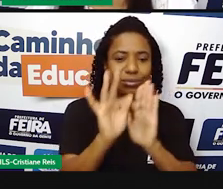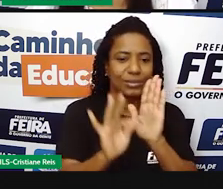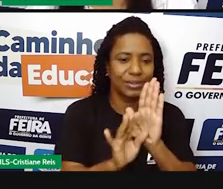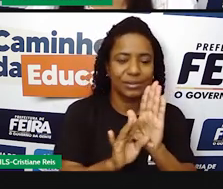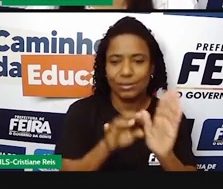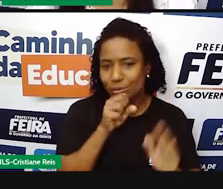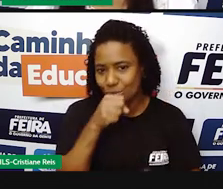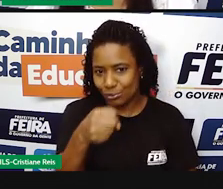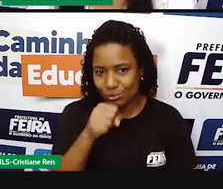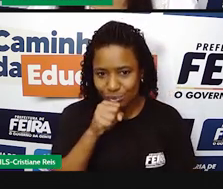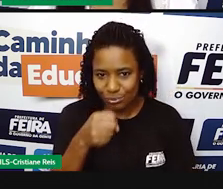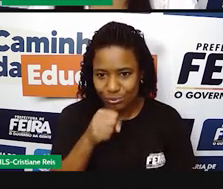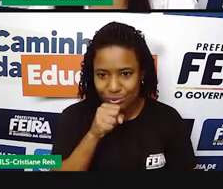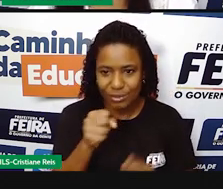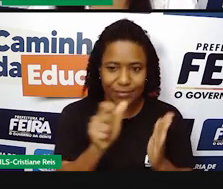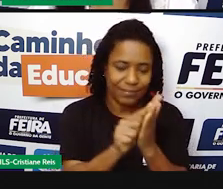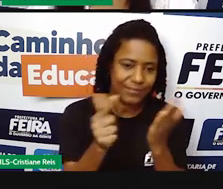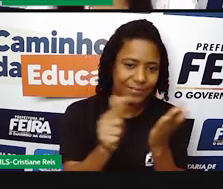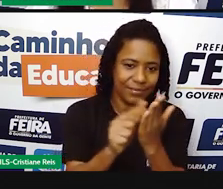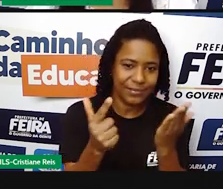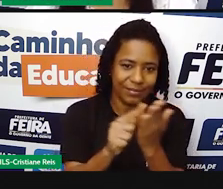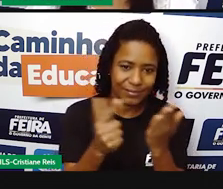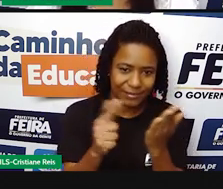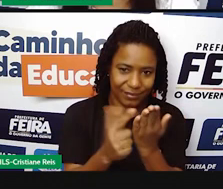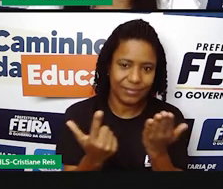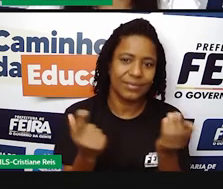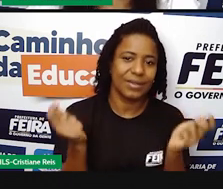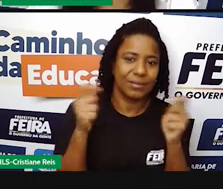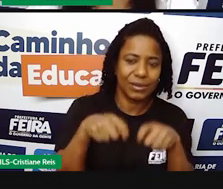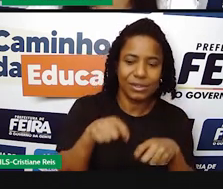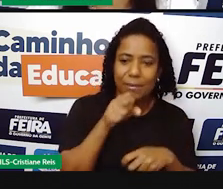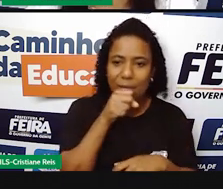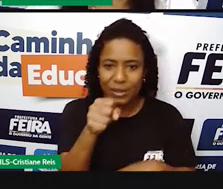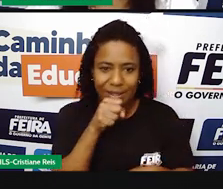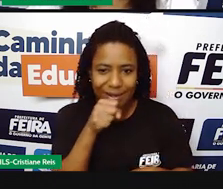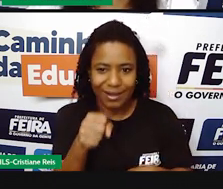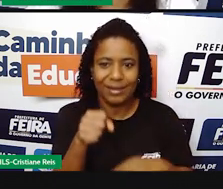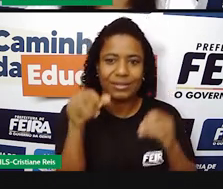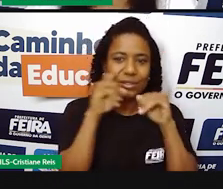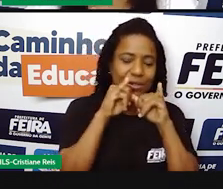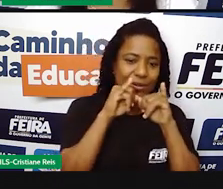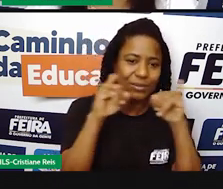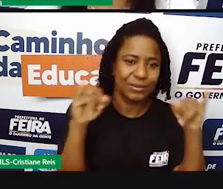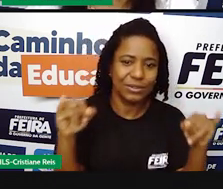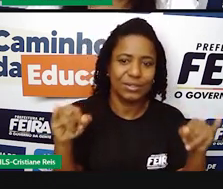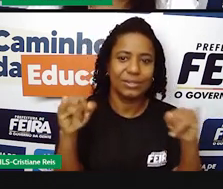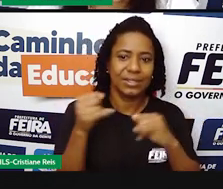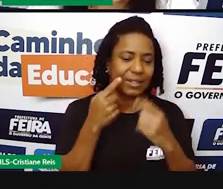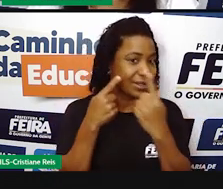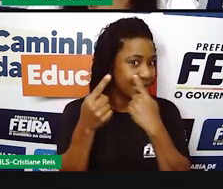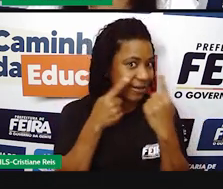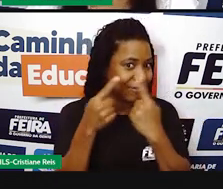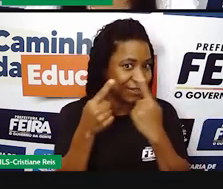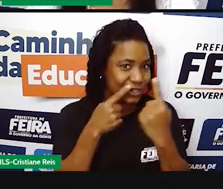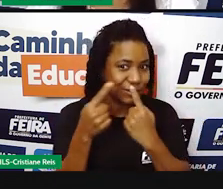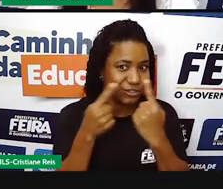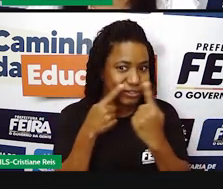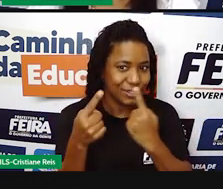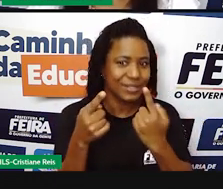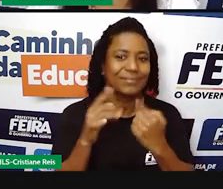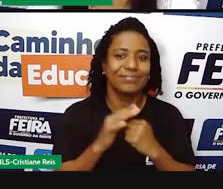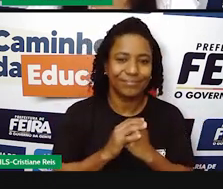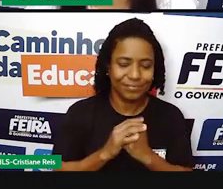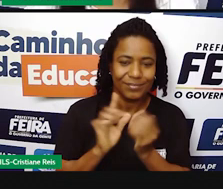pertencentes a esse mundo da informação. As reportagens, as notícias, as entrevistas,